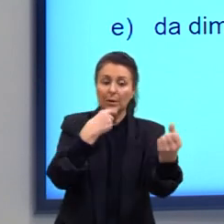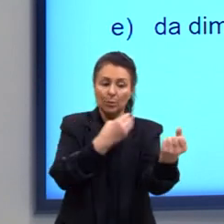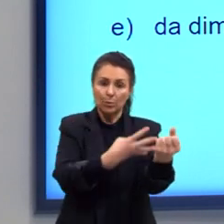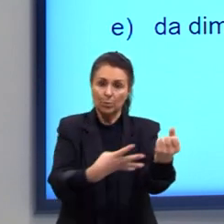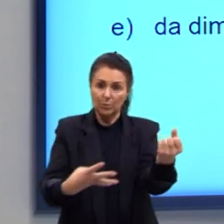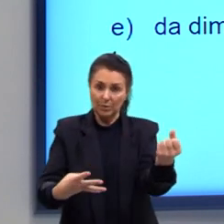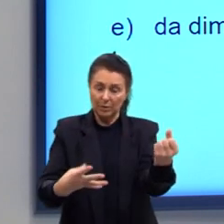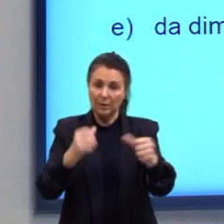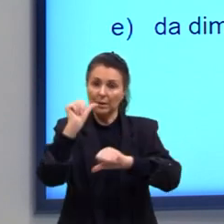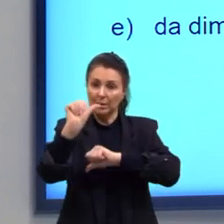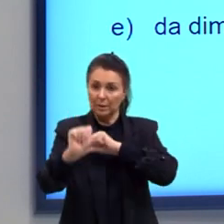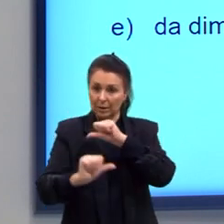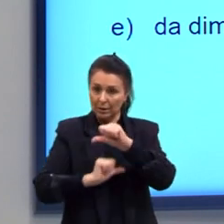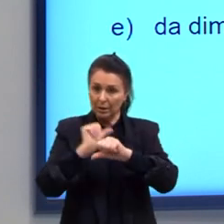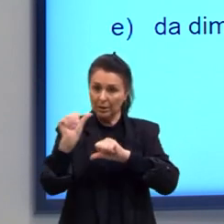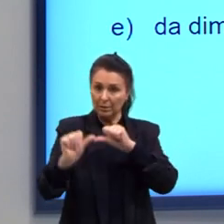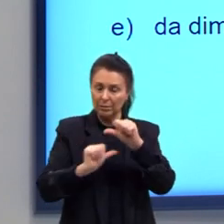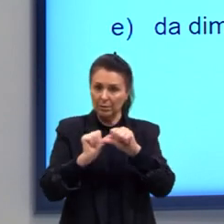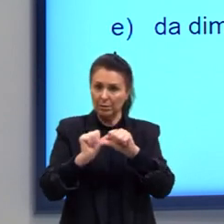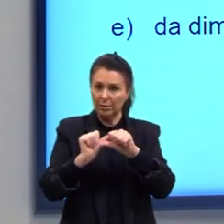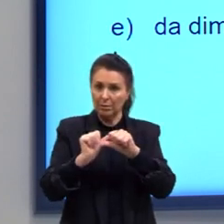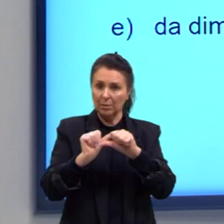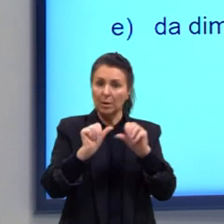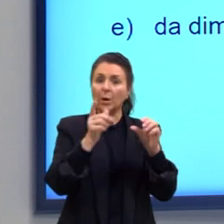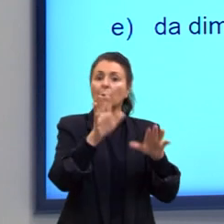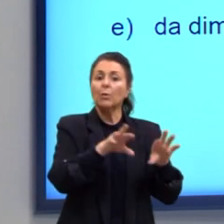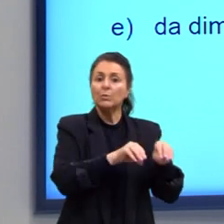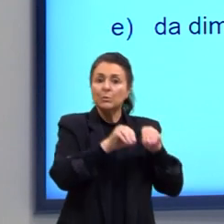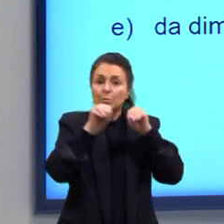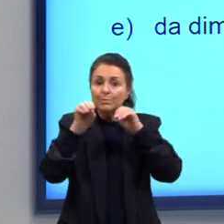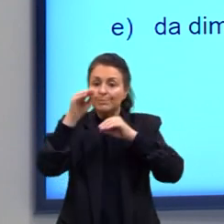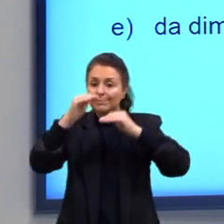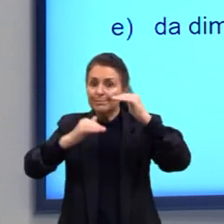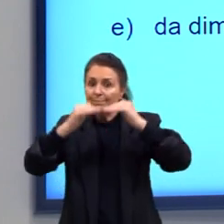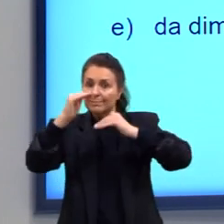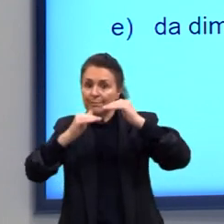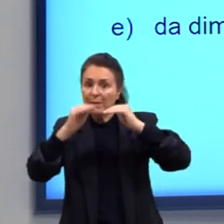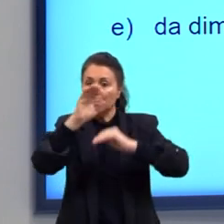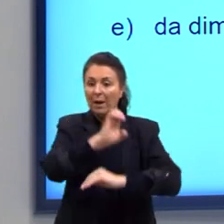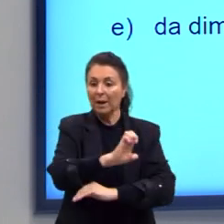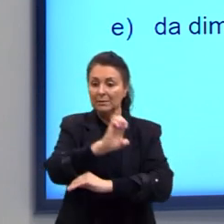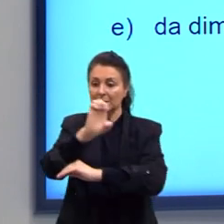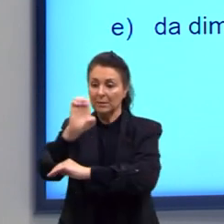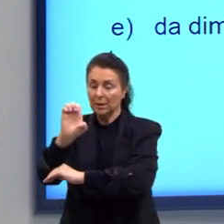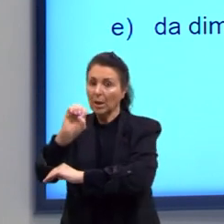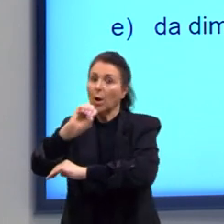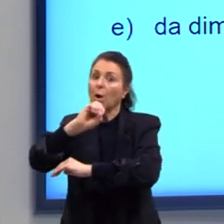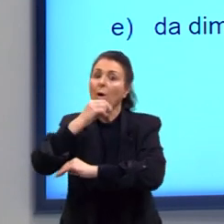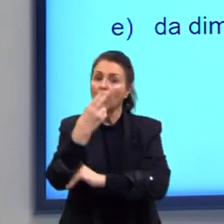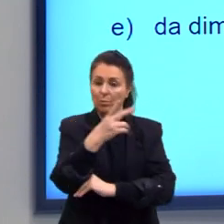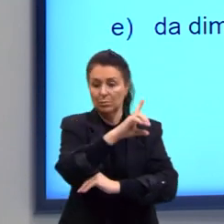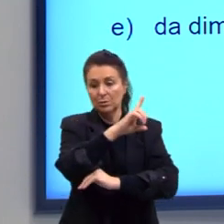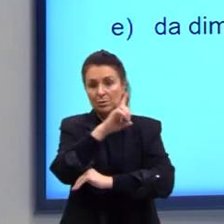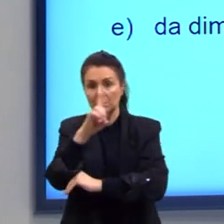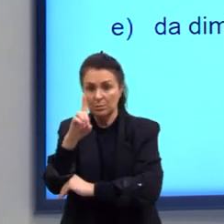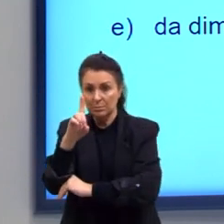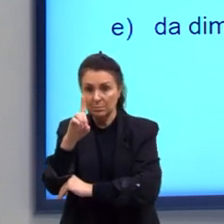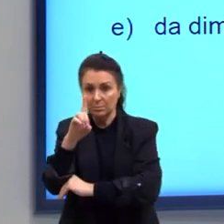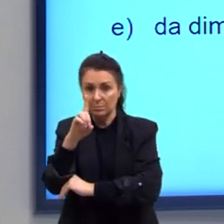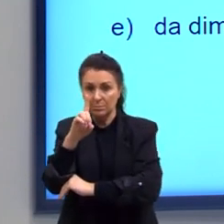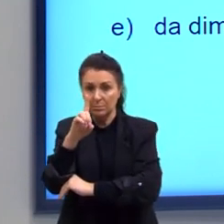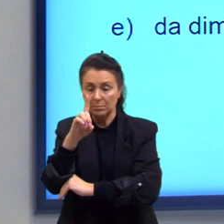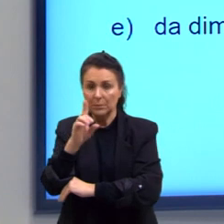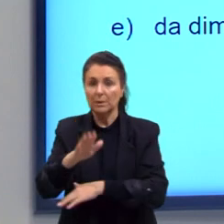ou seja Qual das opções e colocaria o equilíbrio para a esquerda ou para a direita então